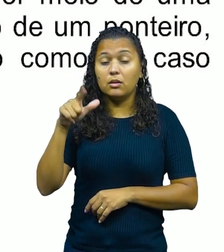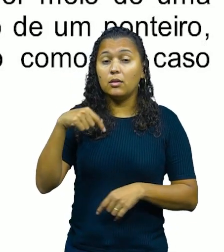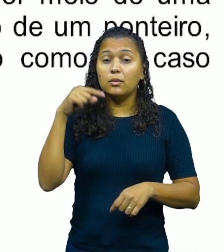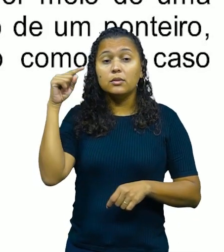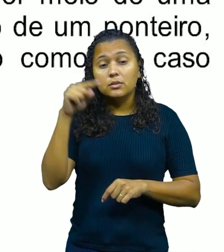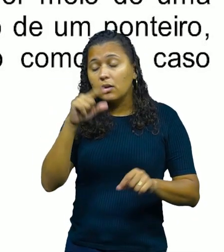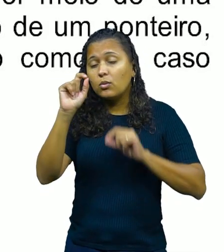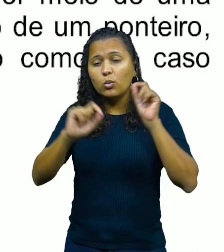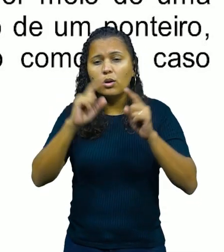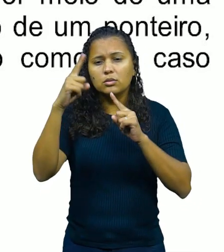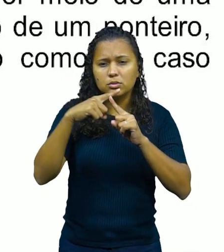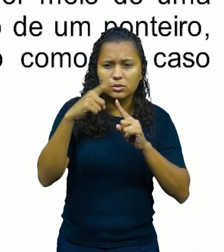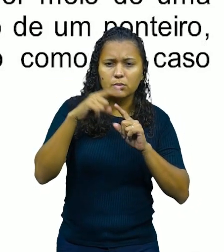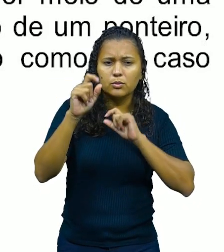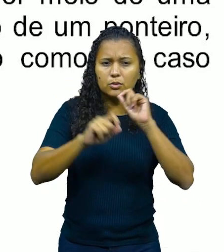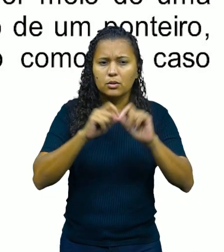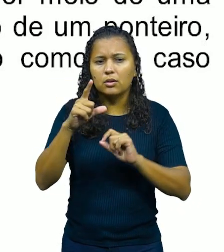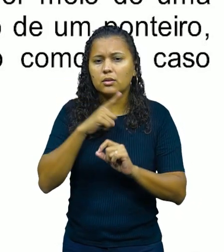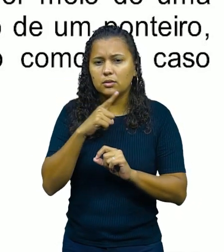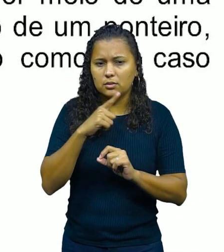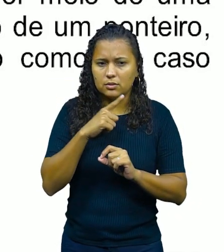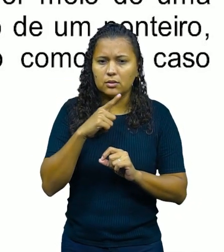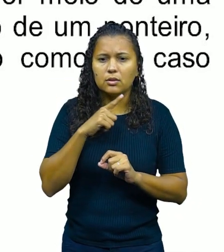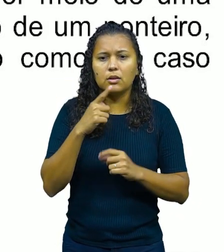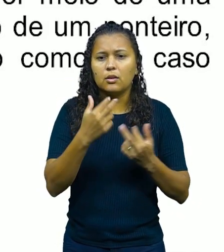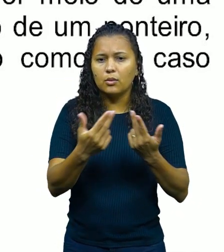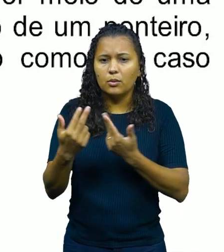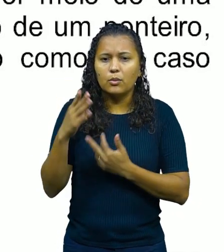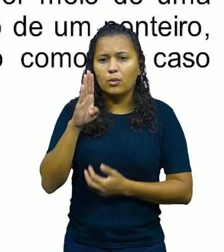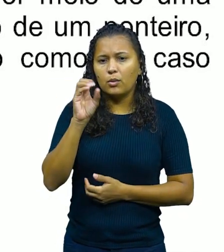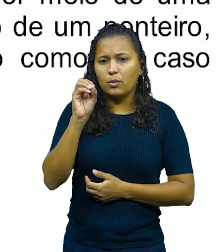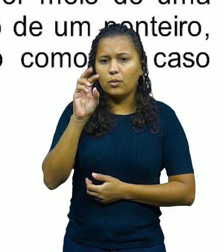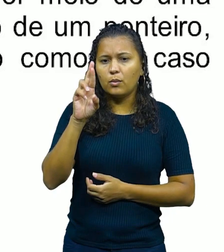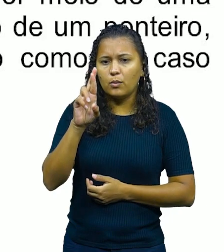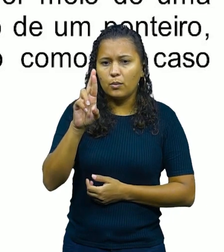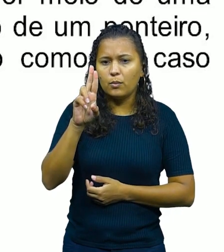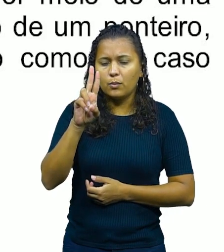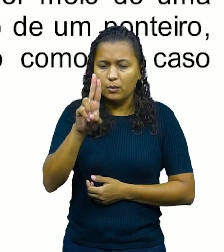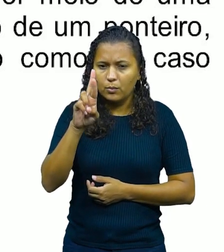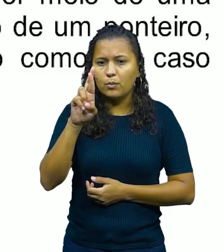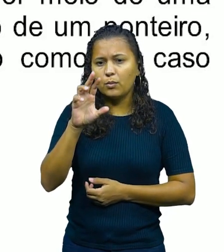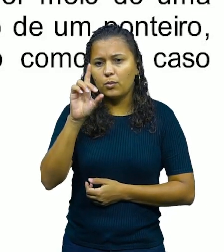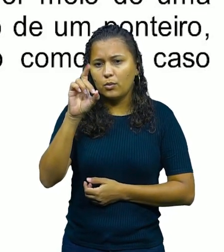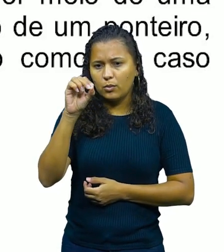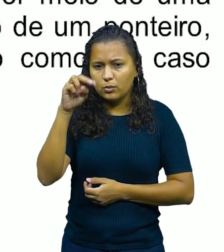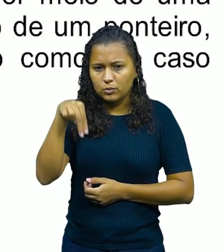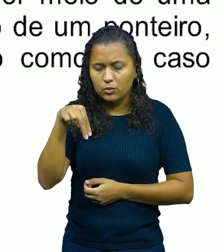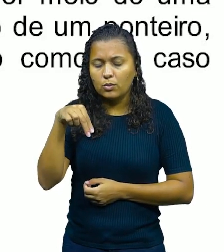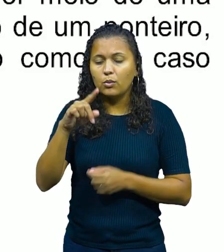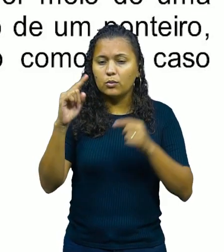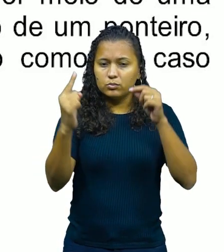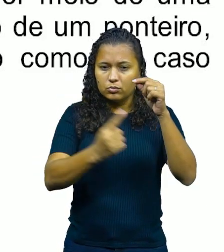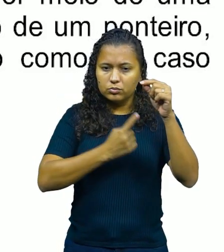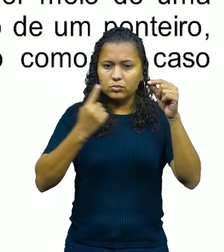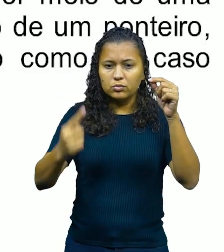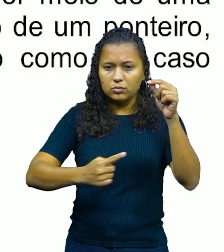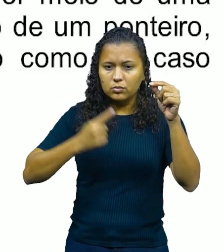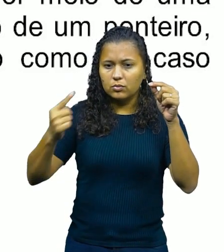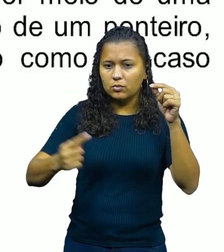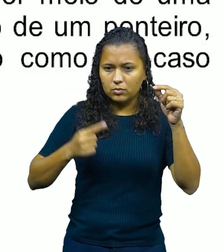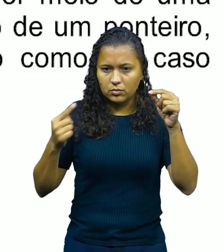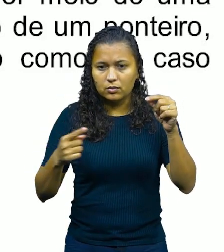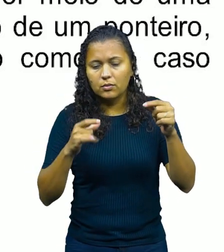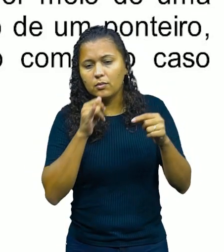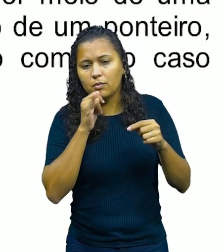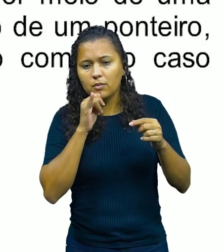Estes namômetros, eles utilizam de um tubo de Bourdon, também achatado, formado por uma espiral com diversas voltas. Com a